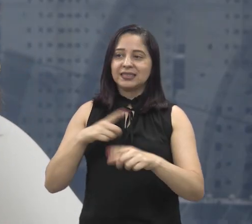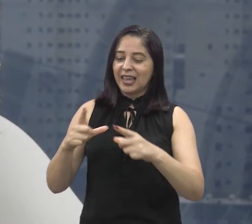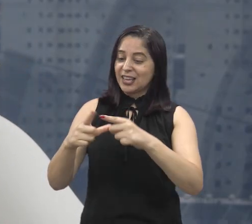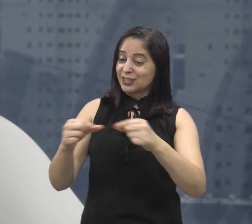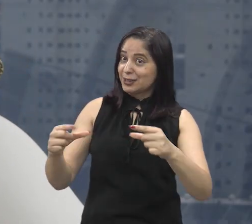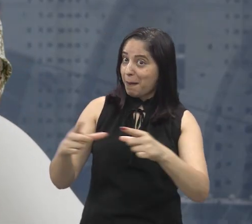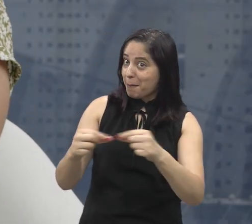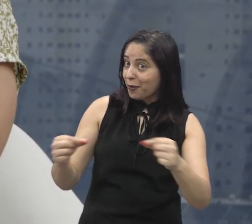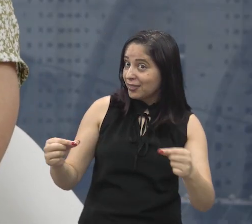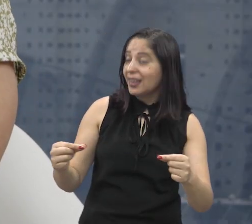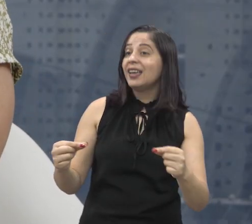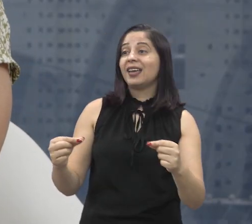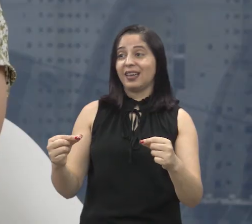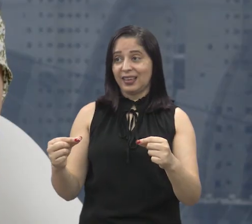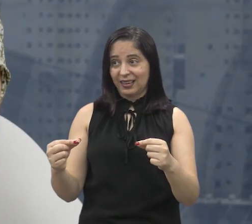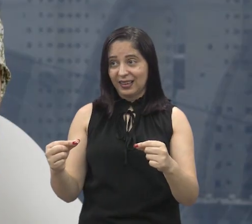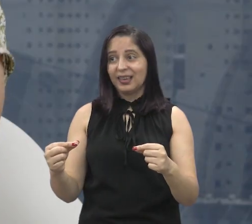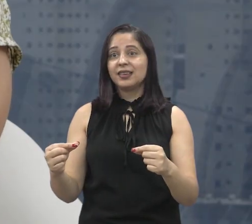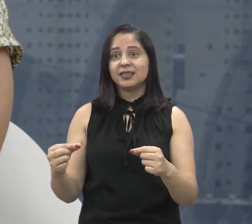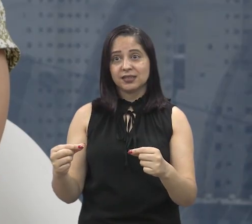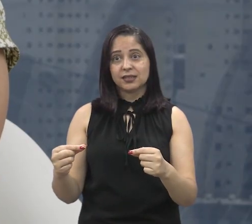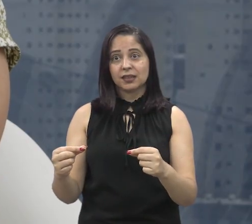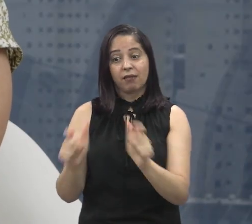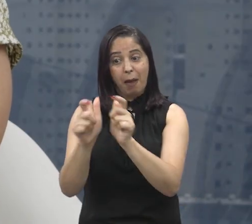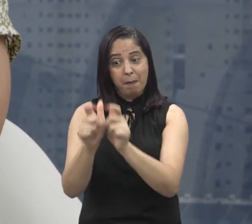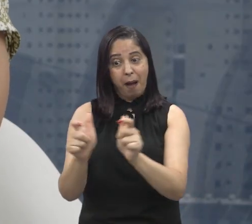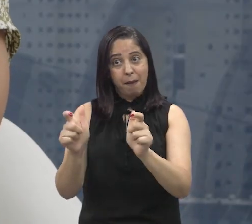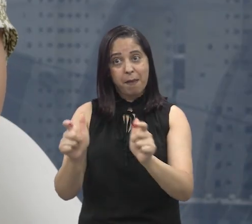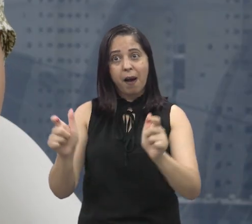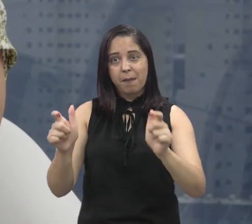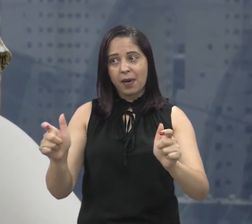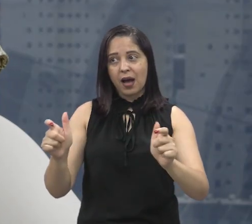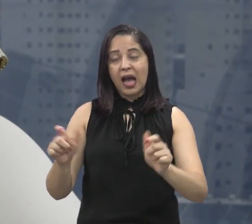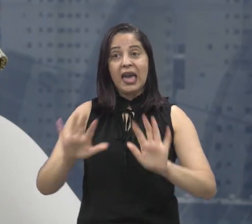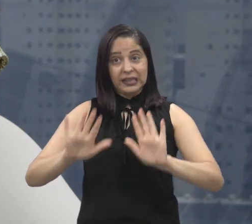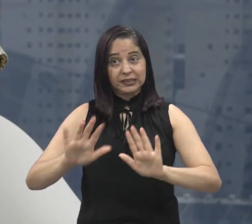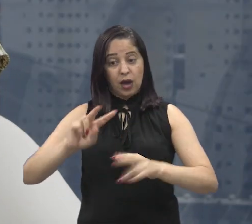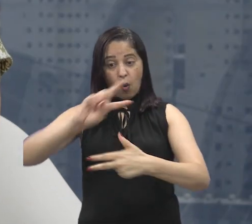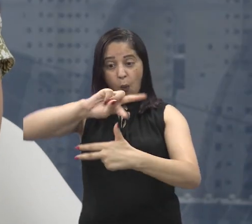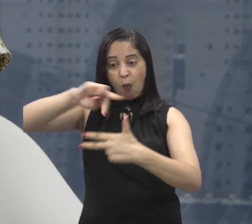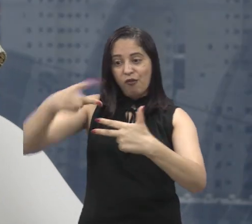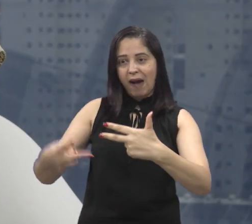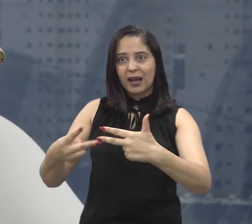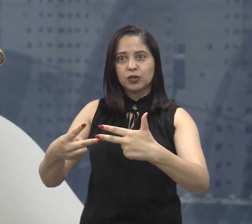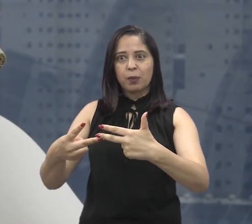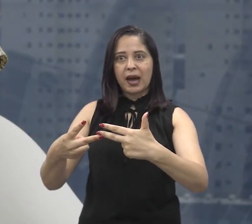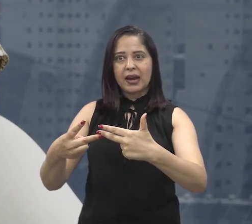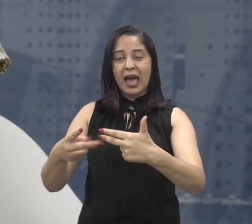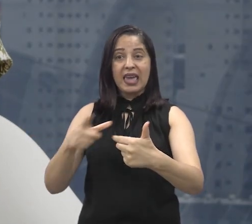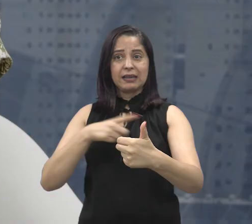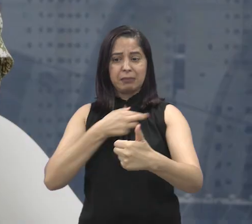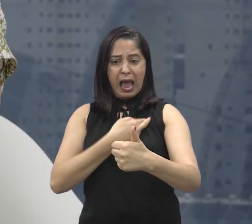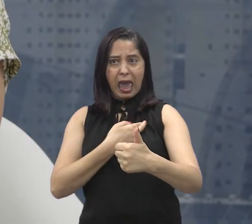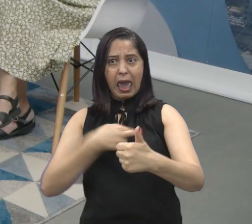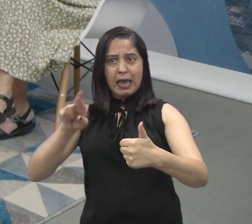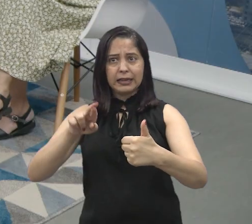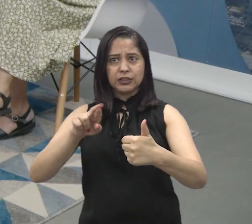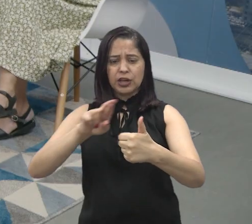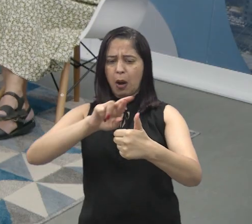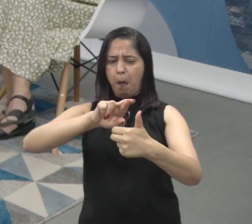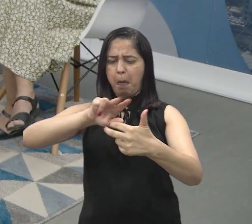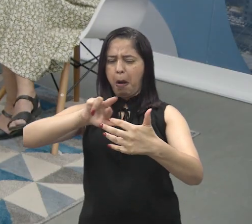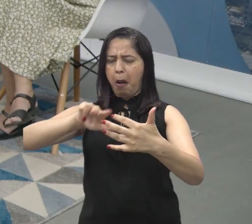japonesas, as asiáticas, né? E cada vez mais. Então, o Vale é múltiplo. É importante, quando a gente falar em religião, plural, falar em